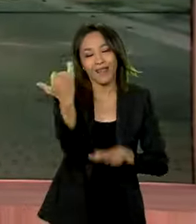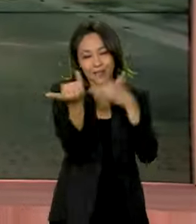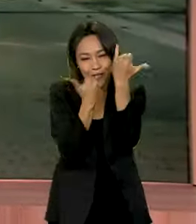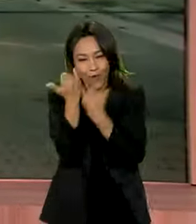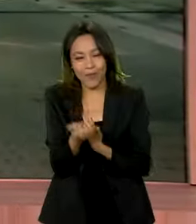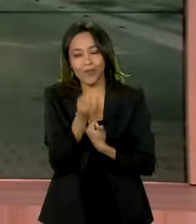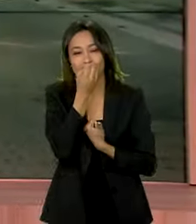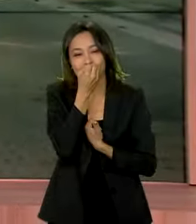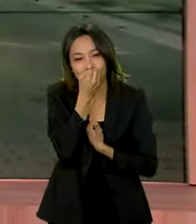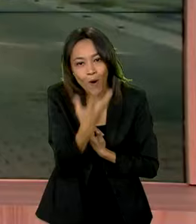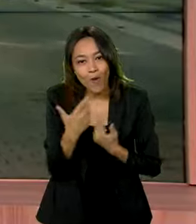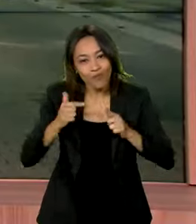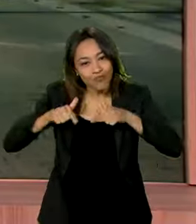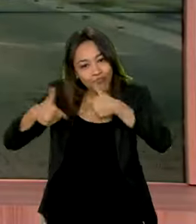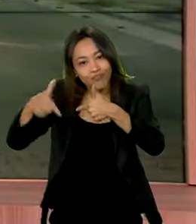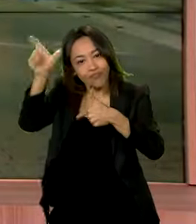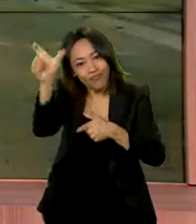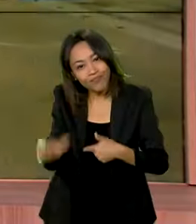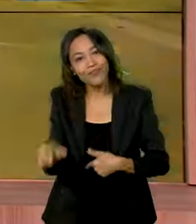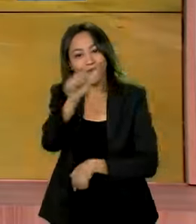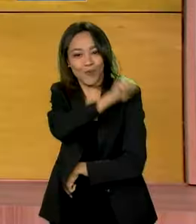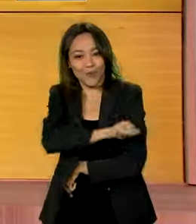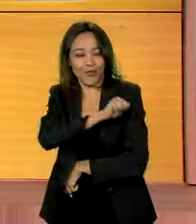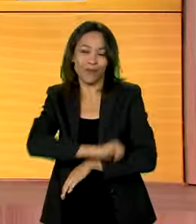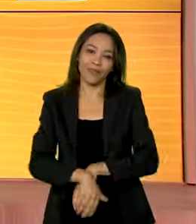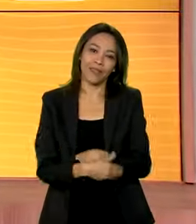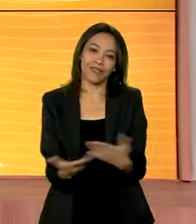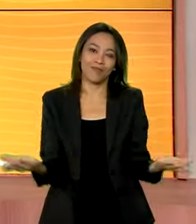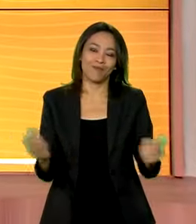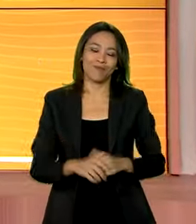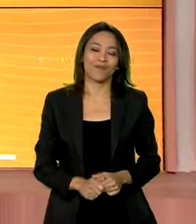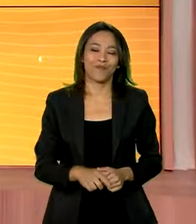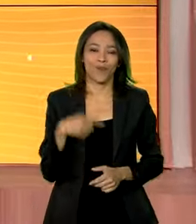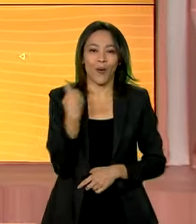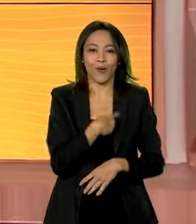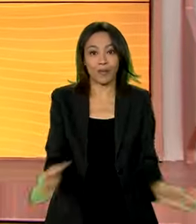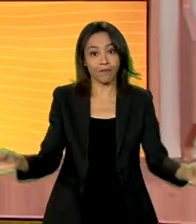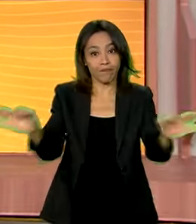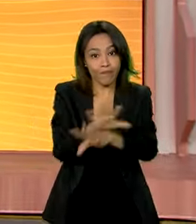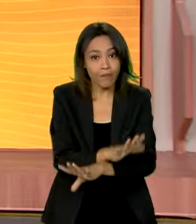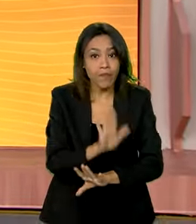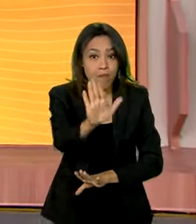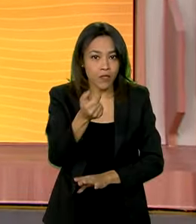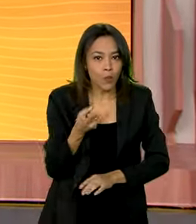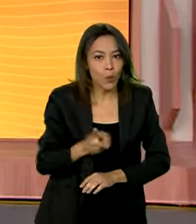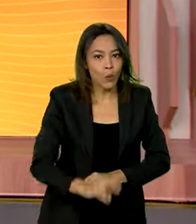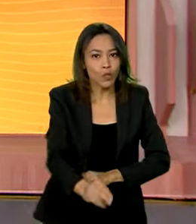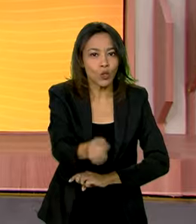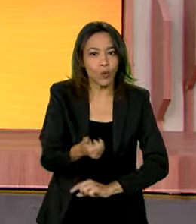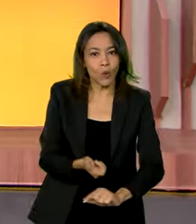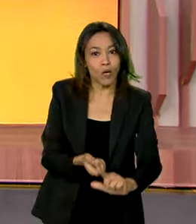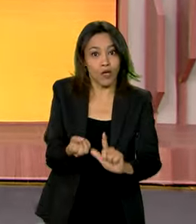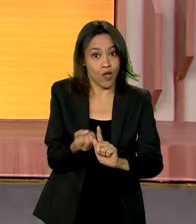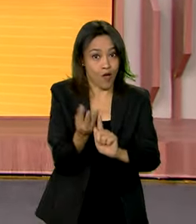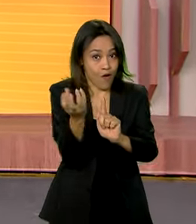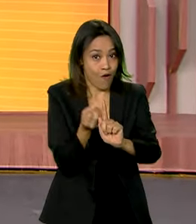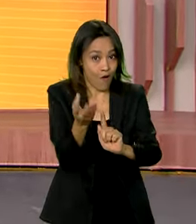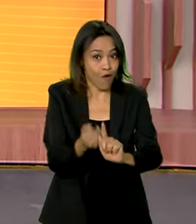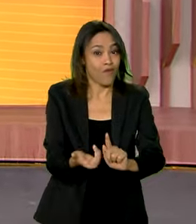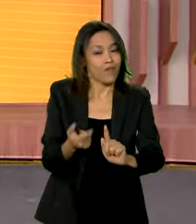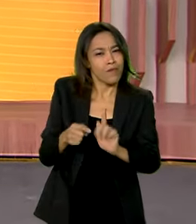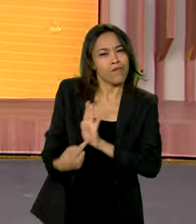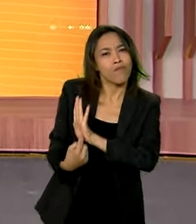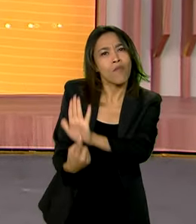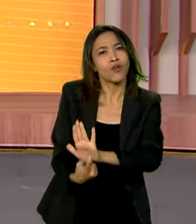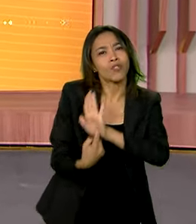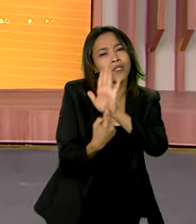informações. Bom trabalho para você aí no Rio de Janeiro. E é isso, o Brasil em Dia fica por aqui, mas o canal Gov segue com a programação mostrando